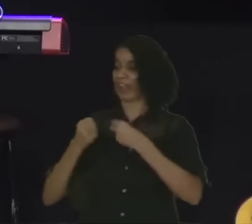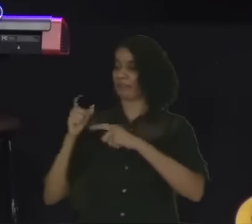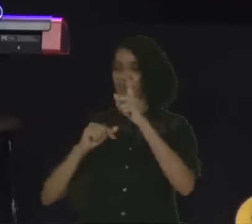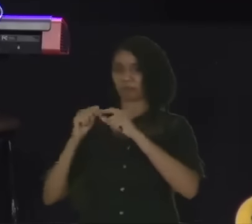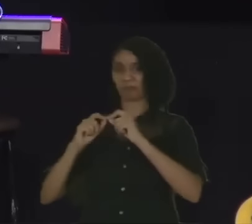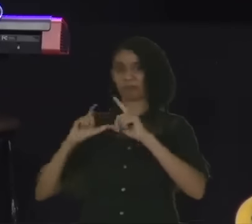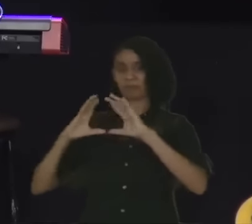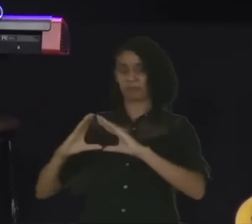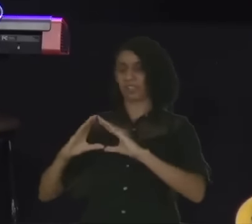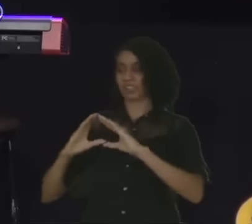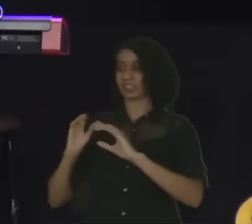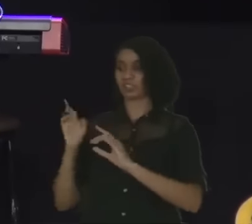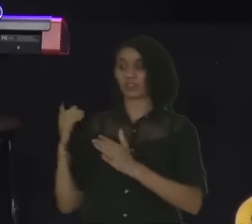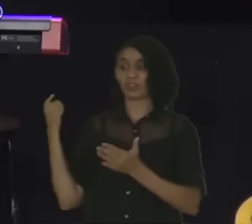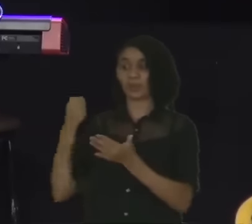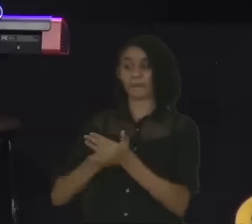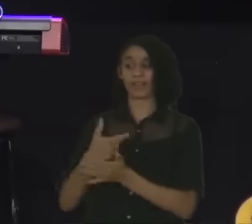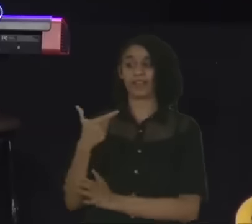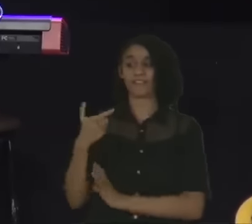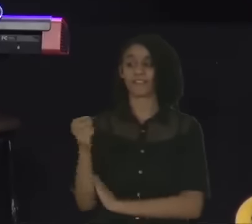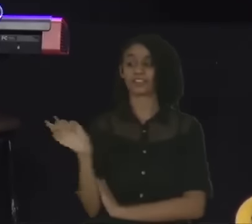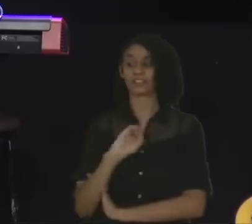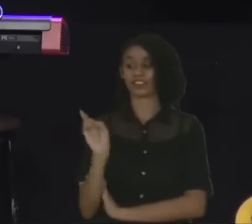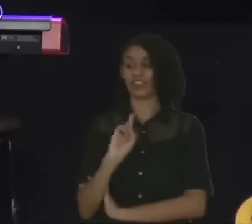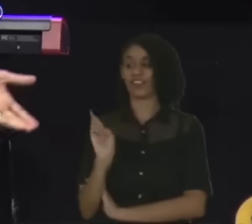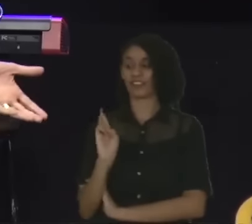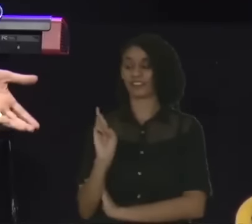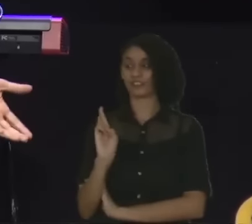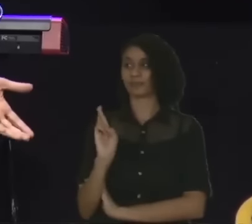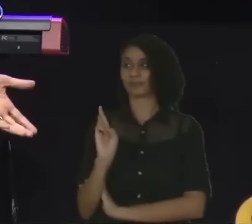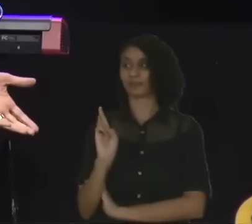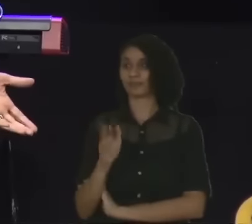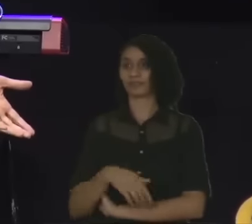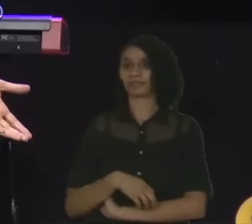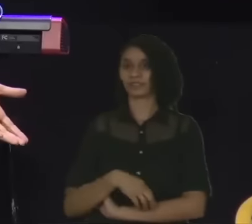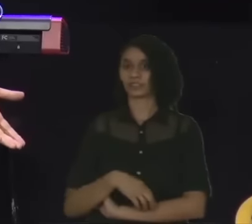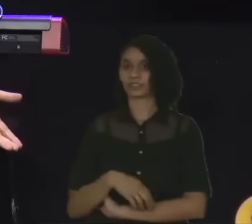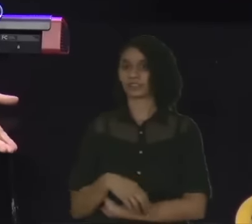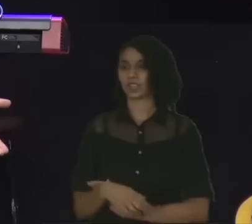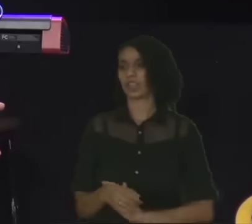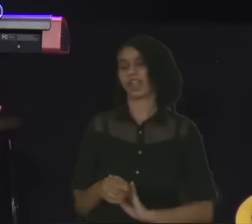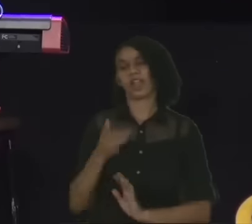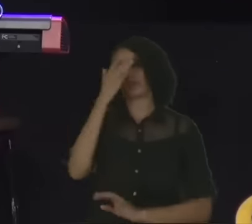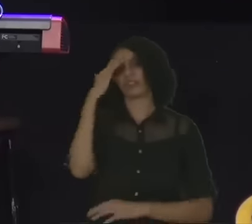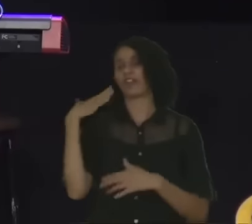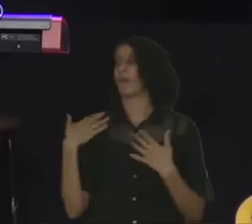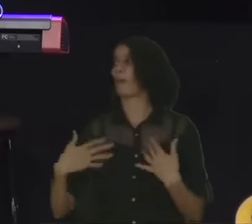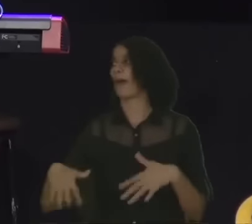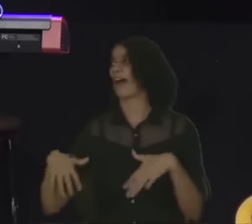você só vai pagar r$ 20 por isso vocês vão fazer